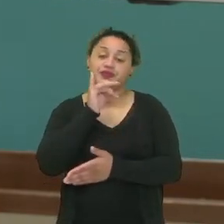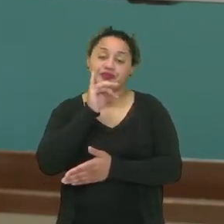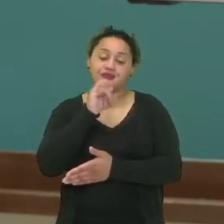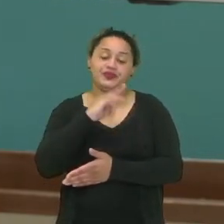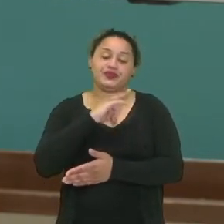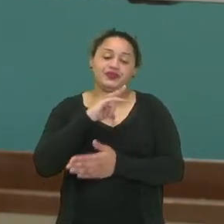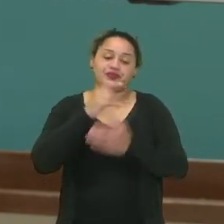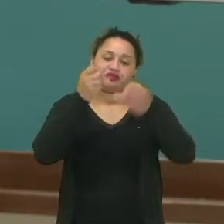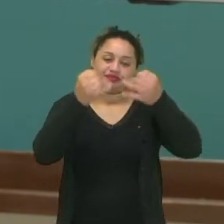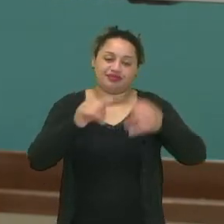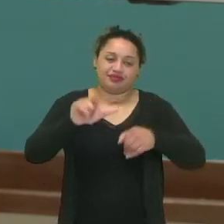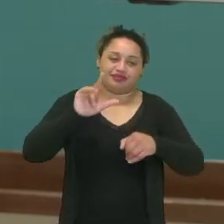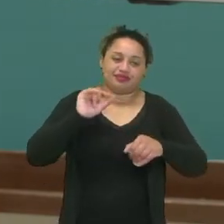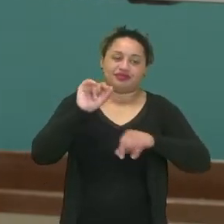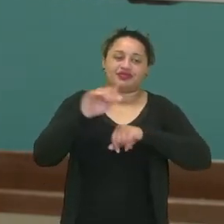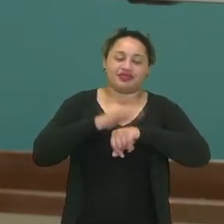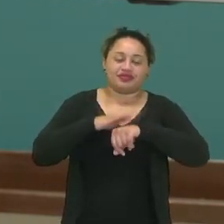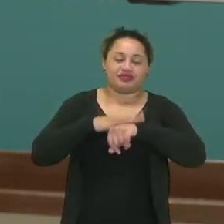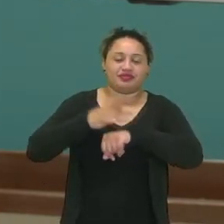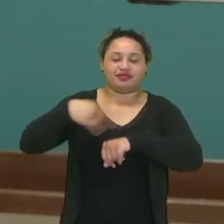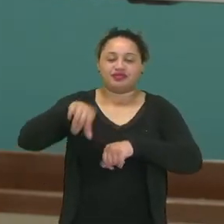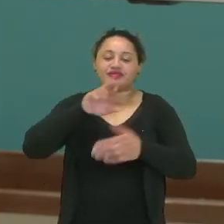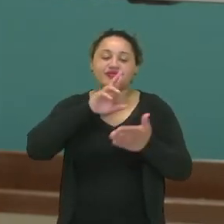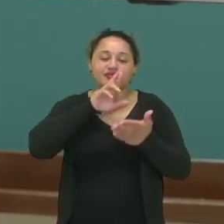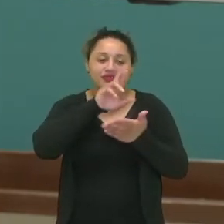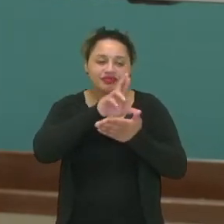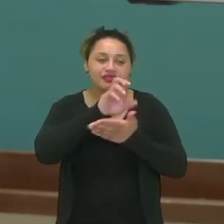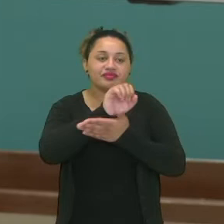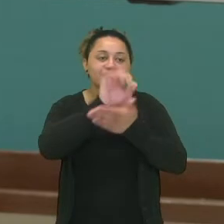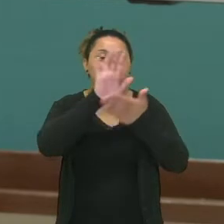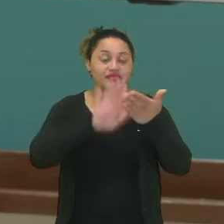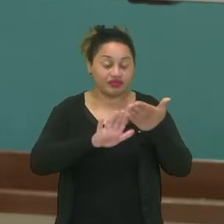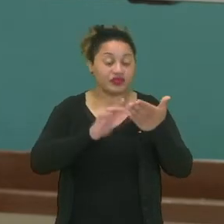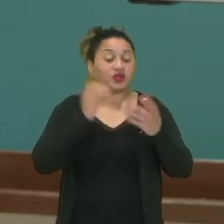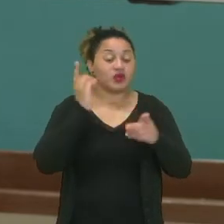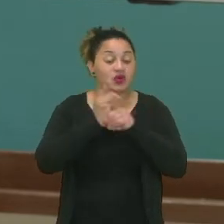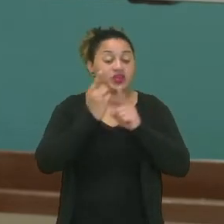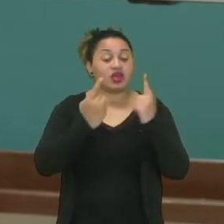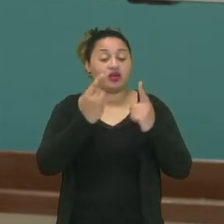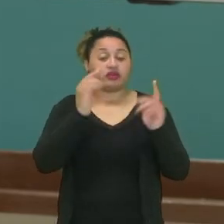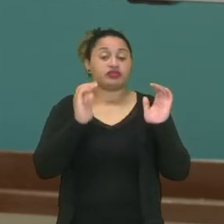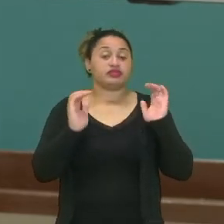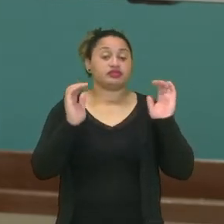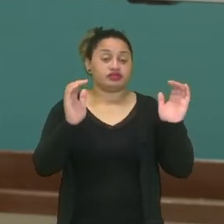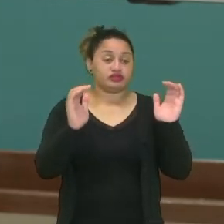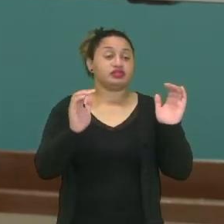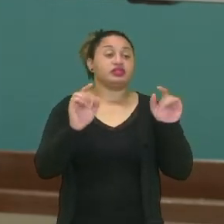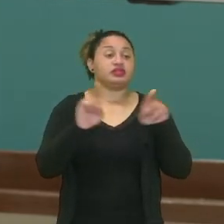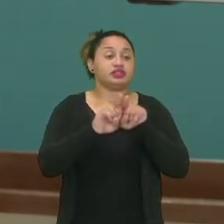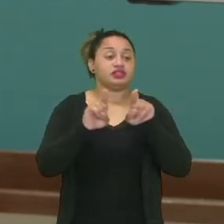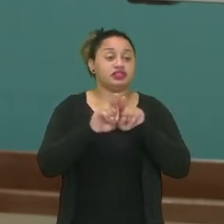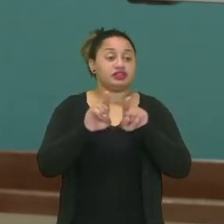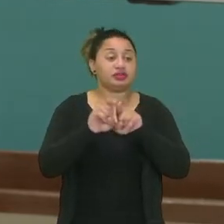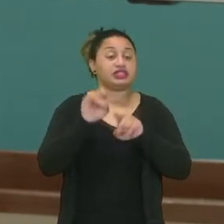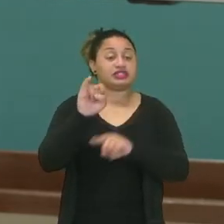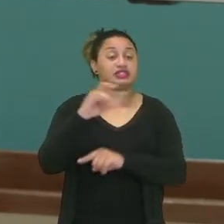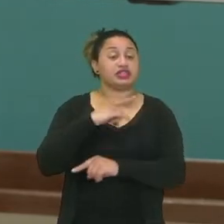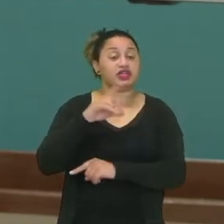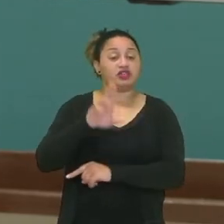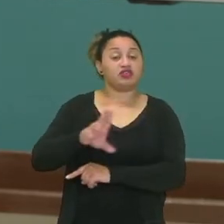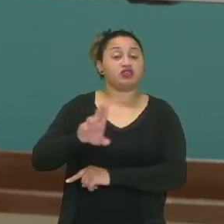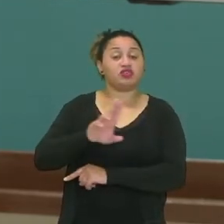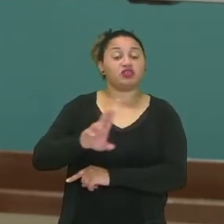comentou anteriormente, eu vou dar um tempinho para vocês resolverem, achar a função custo e determinar o custo para essas